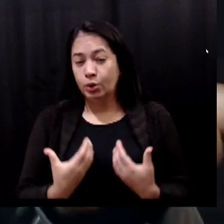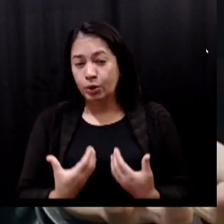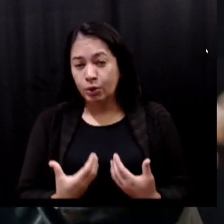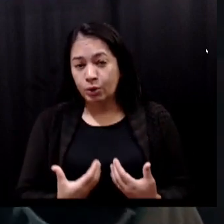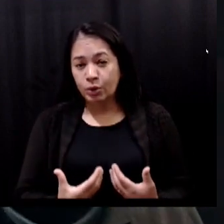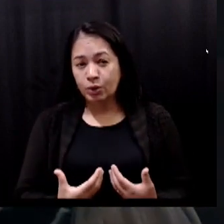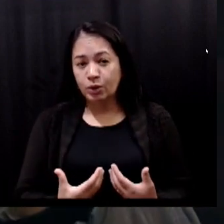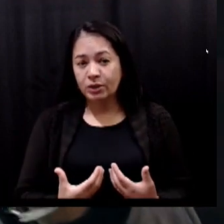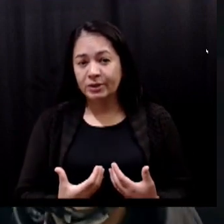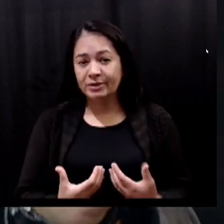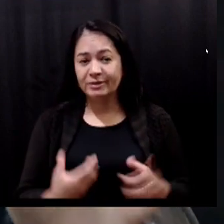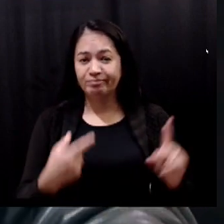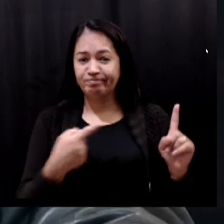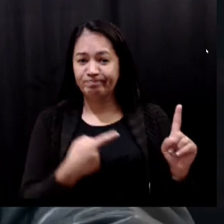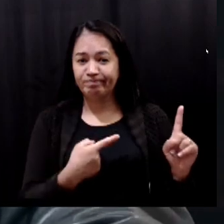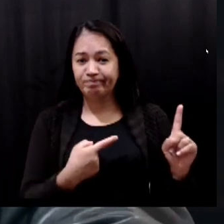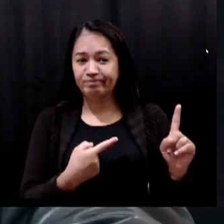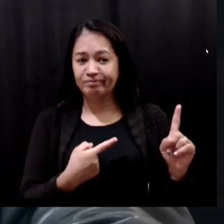e